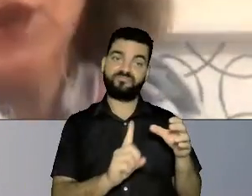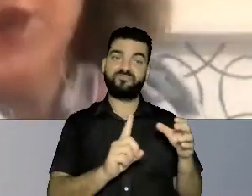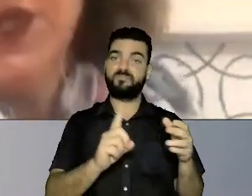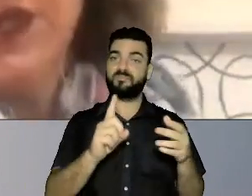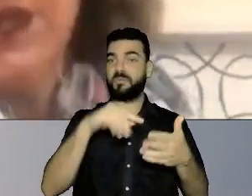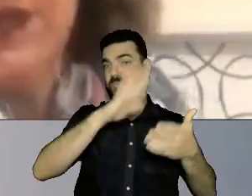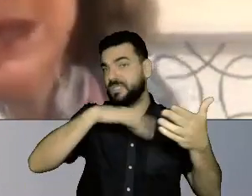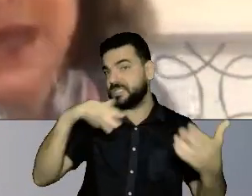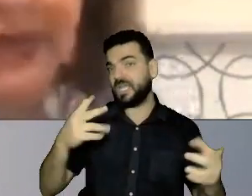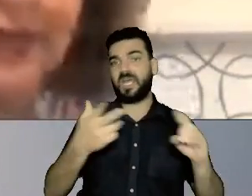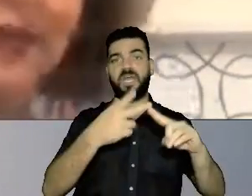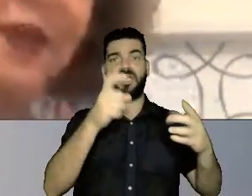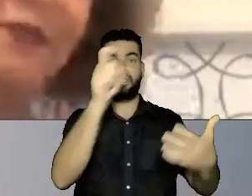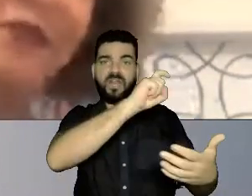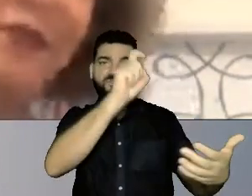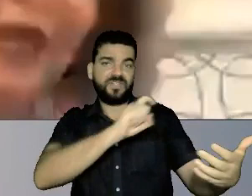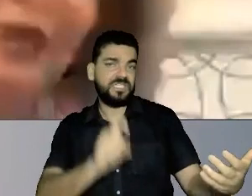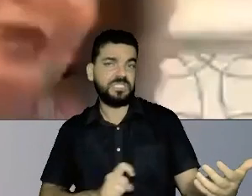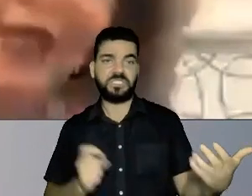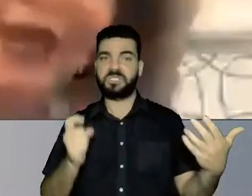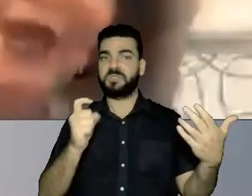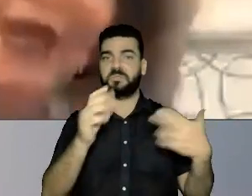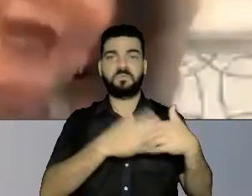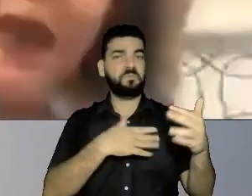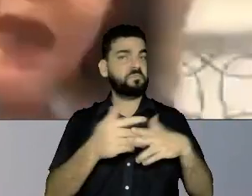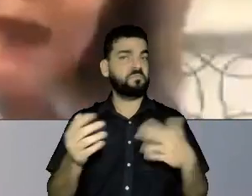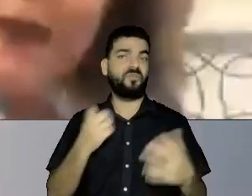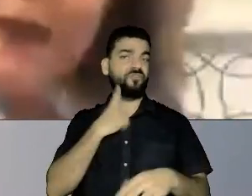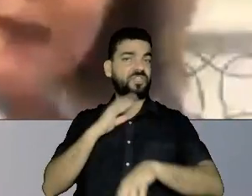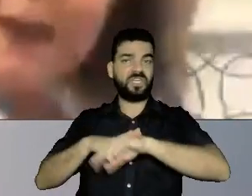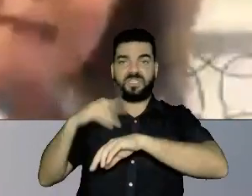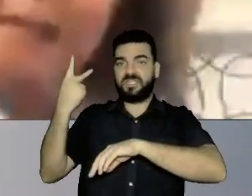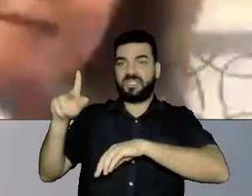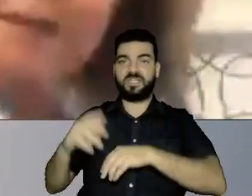com pinturas dessa natureza.